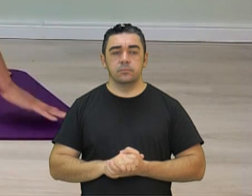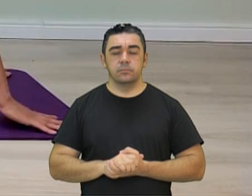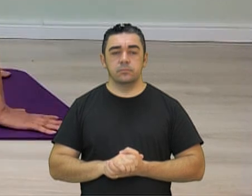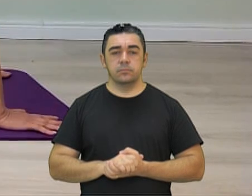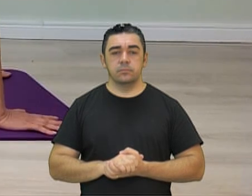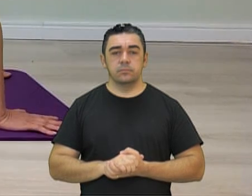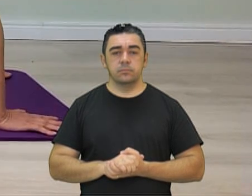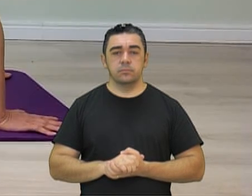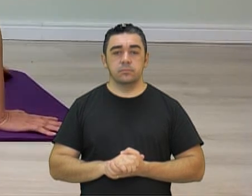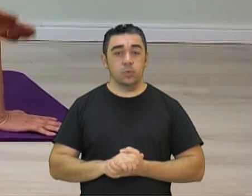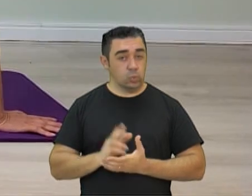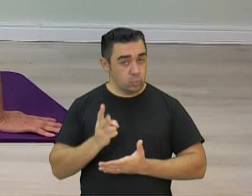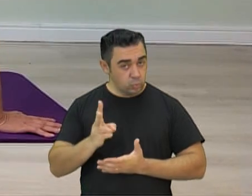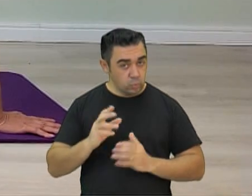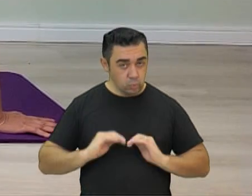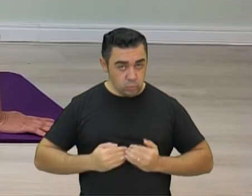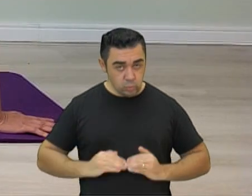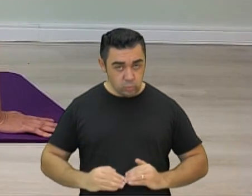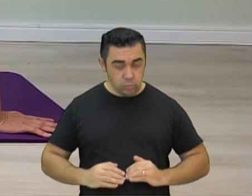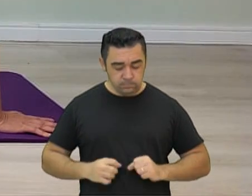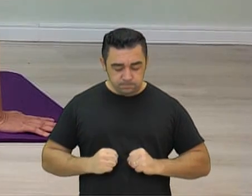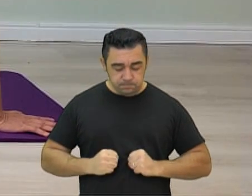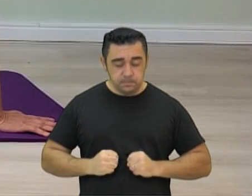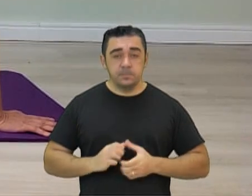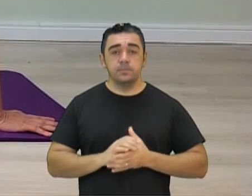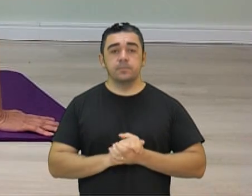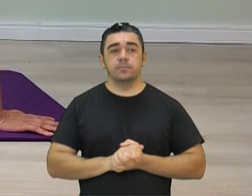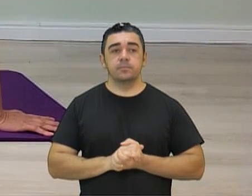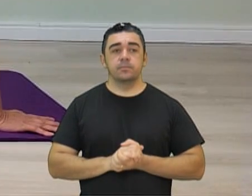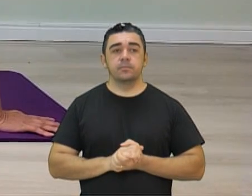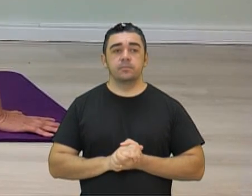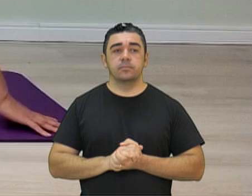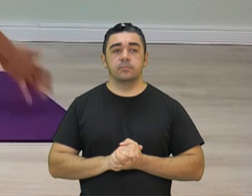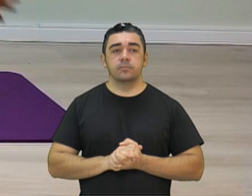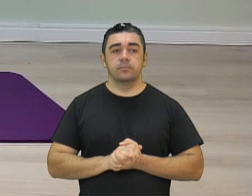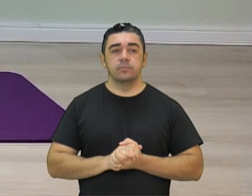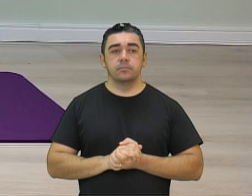1. Contrai o abdômen. E